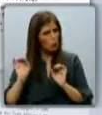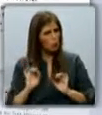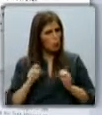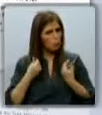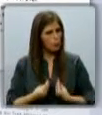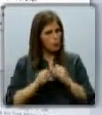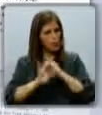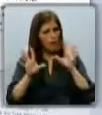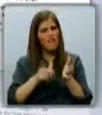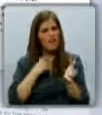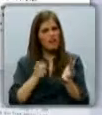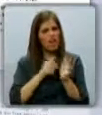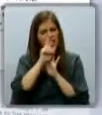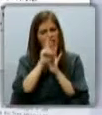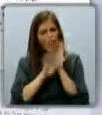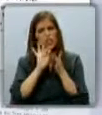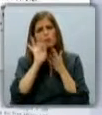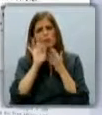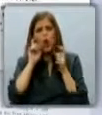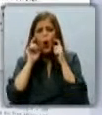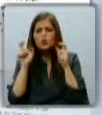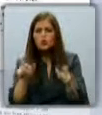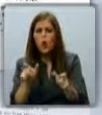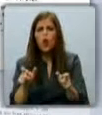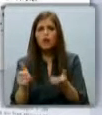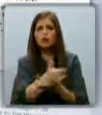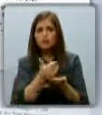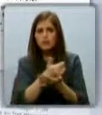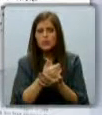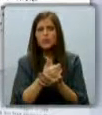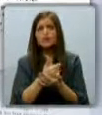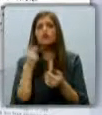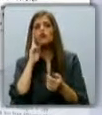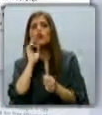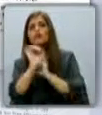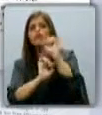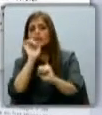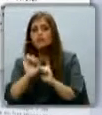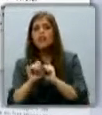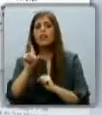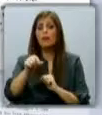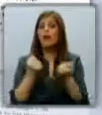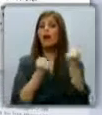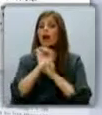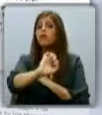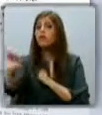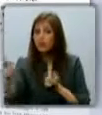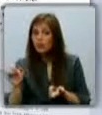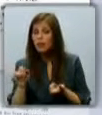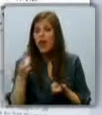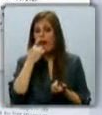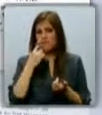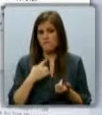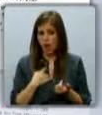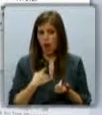faltam normas específicas para o controle da receita própria do imobilizado e da utilização dos veículos há falhas